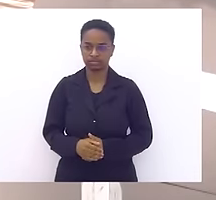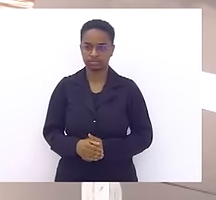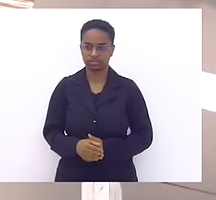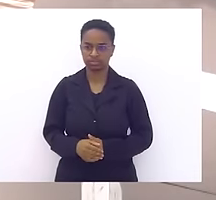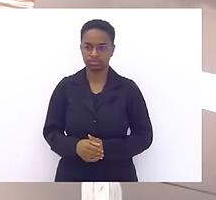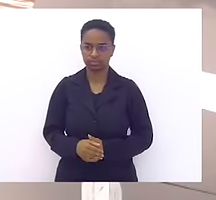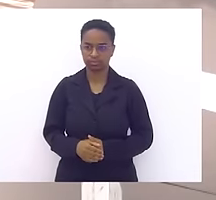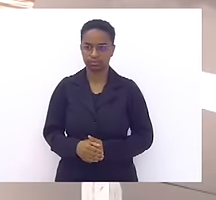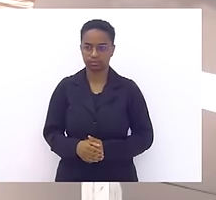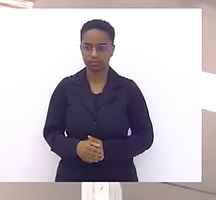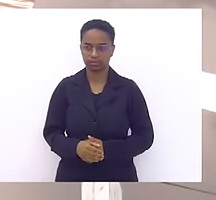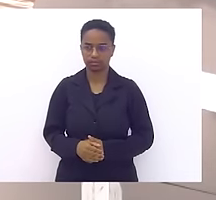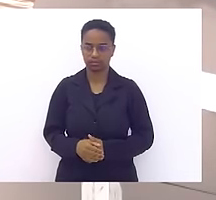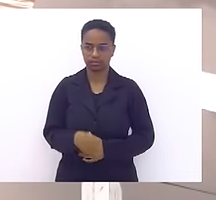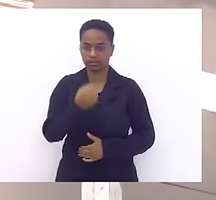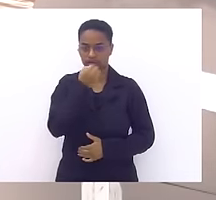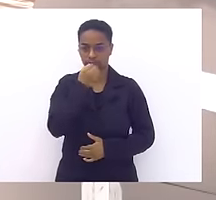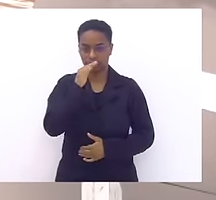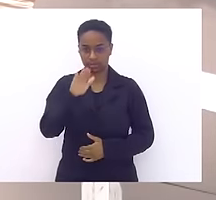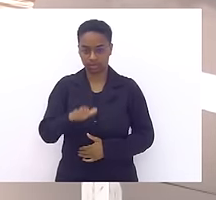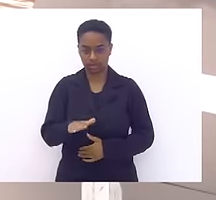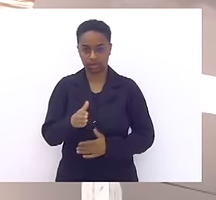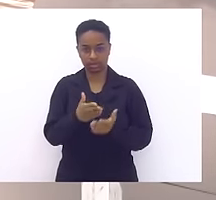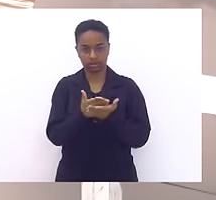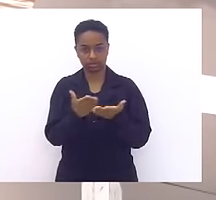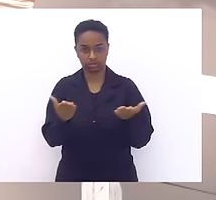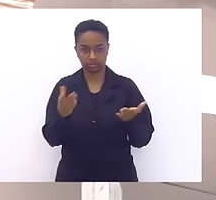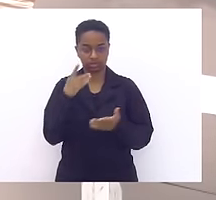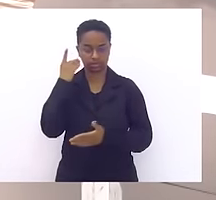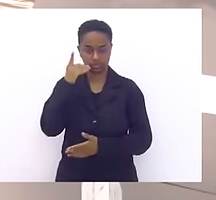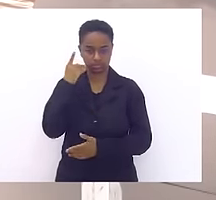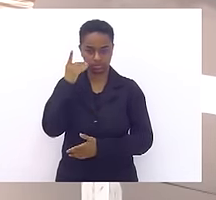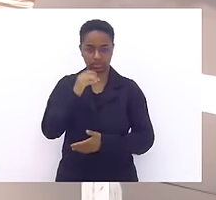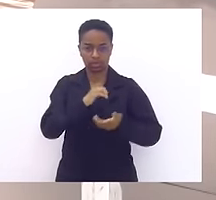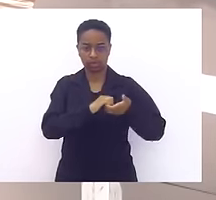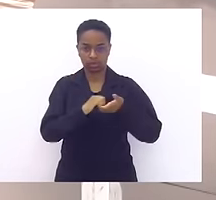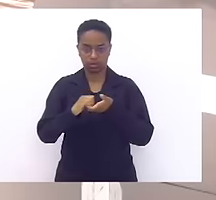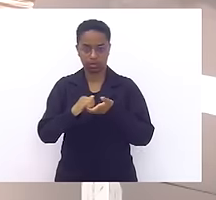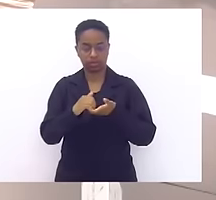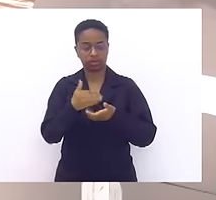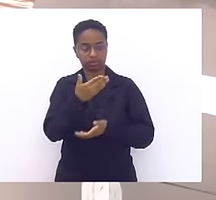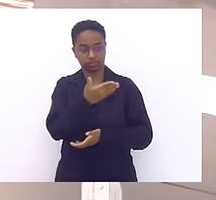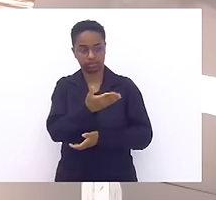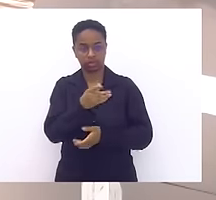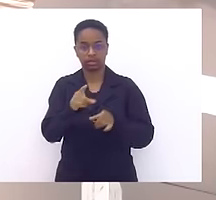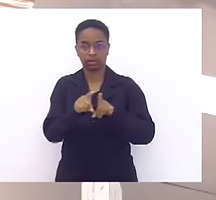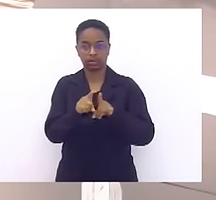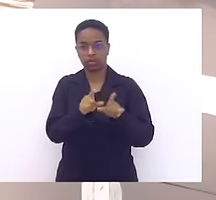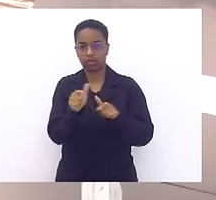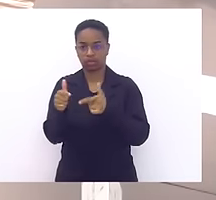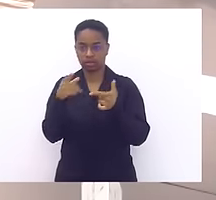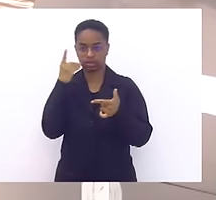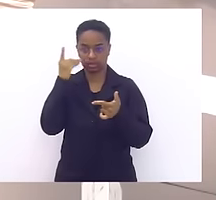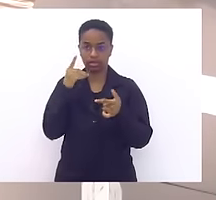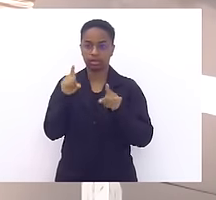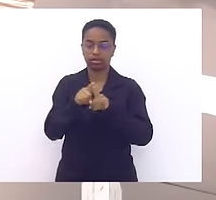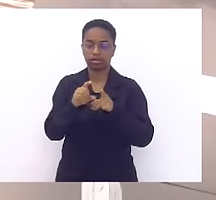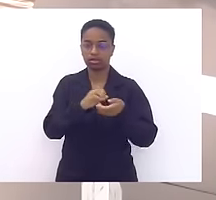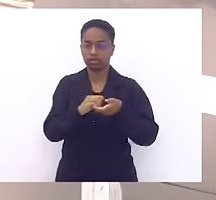Deputado Amorim cumprimento do Senhor completou o show cumprimenta todos os deputados da mesa comprimento deputada índia